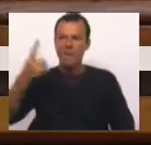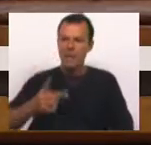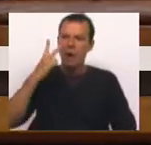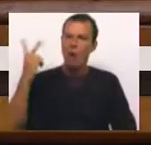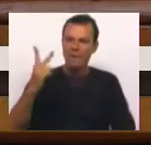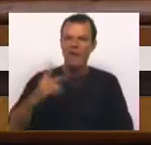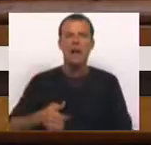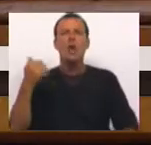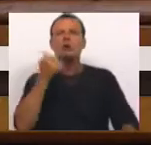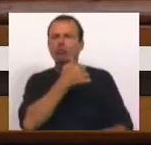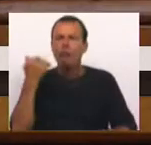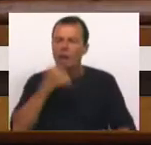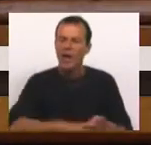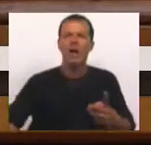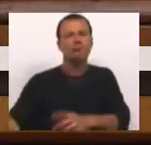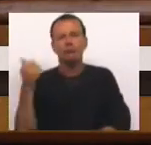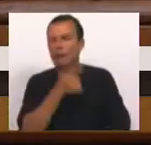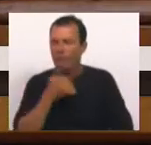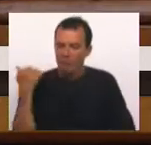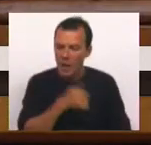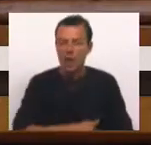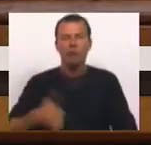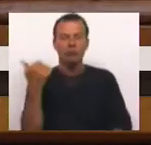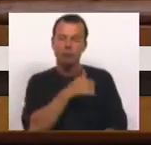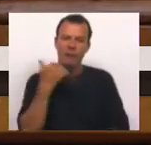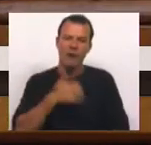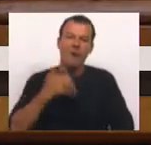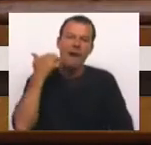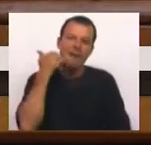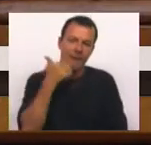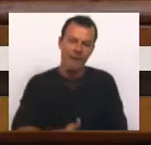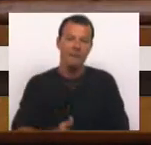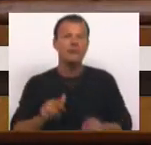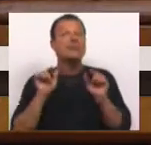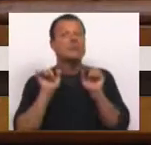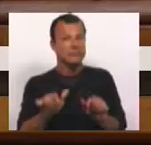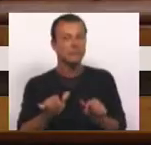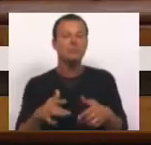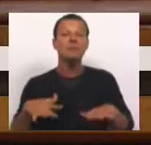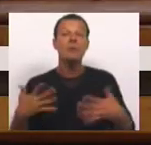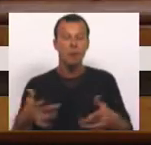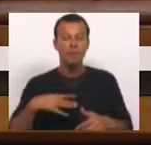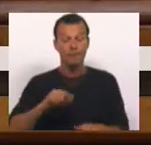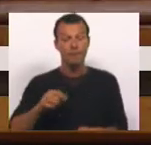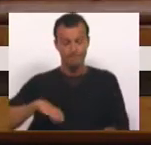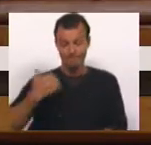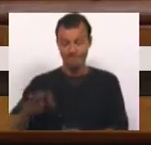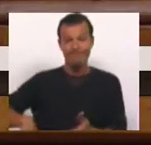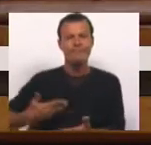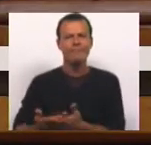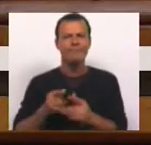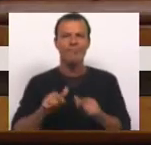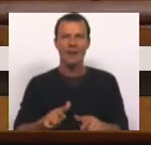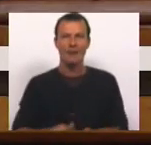a sofrer grave e intoleravelmente. É nesse sentido que os Verdes propõem que se despenalize